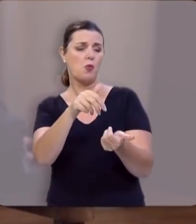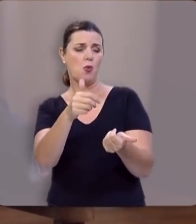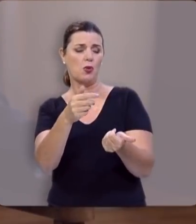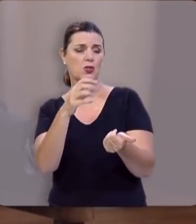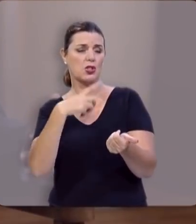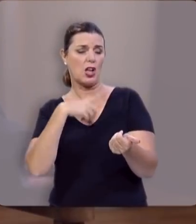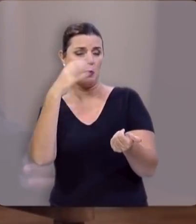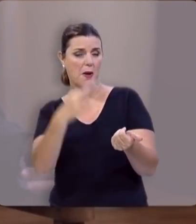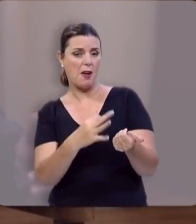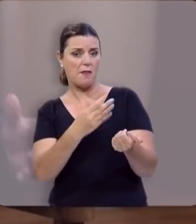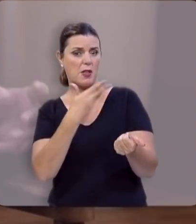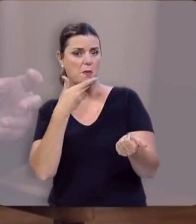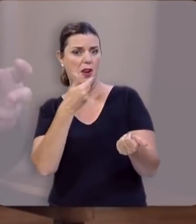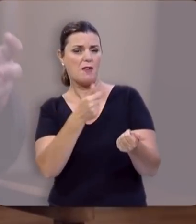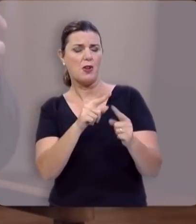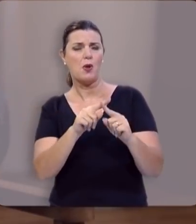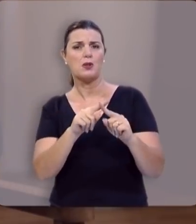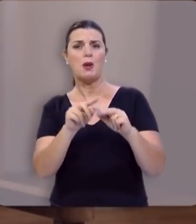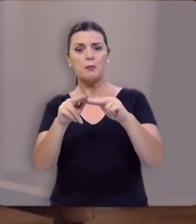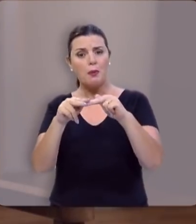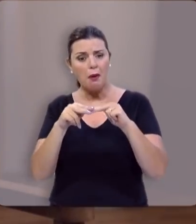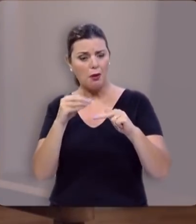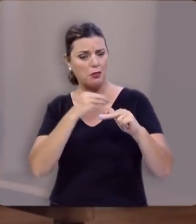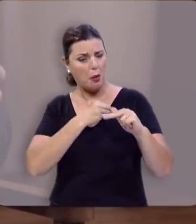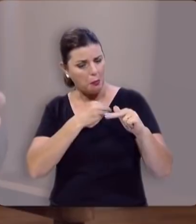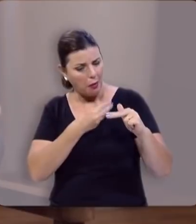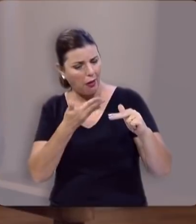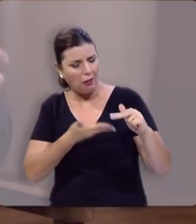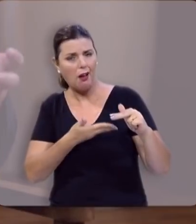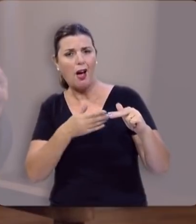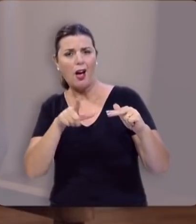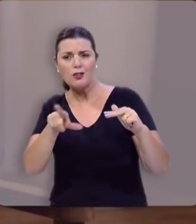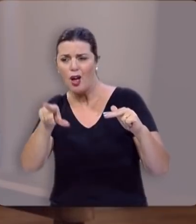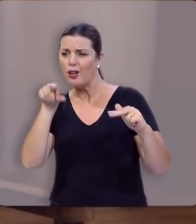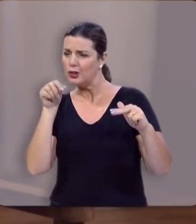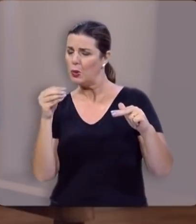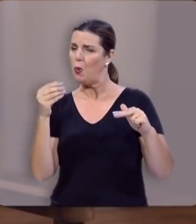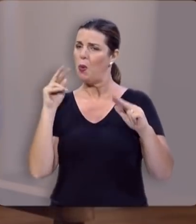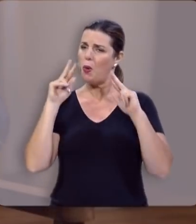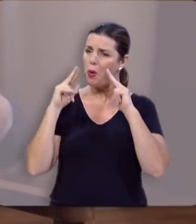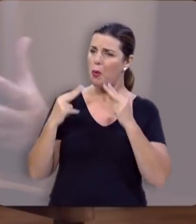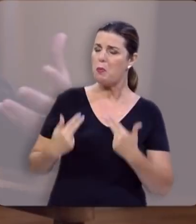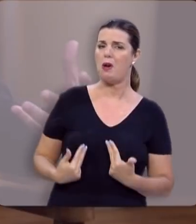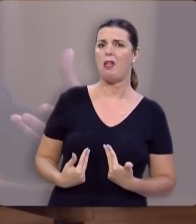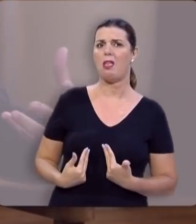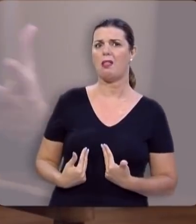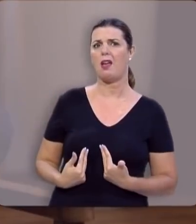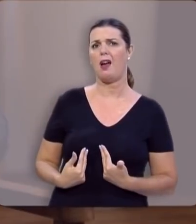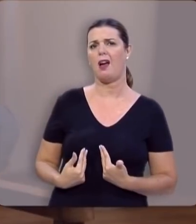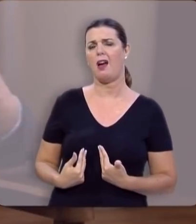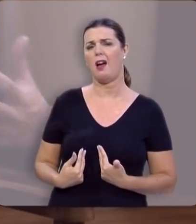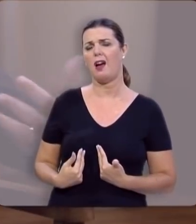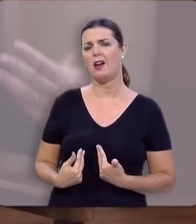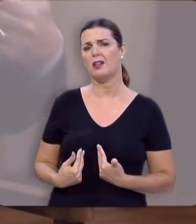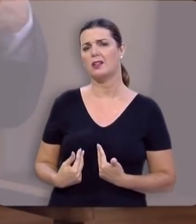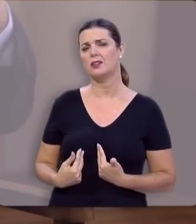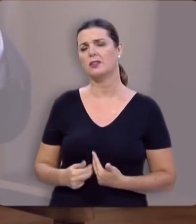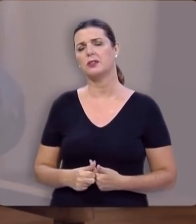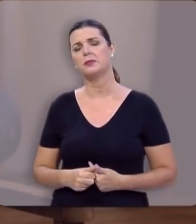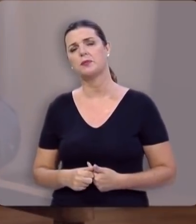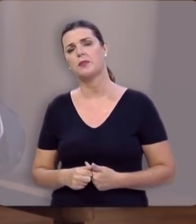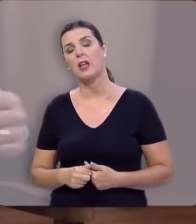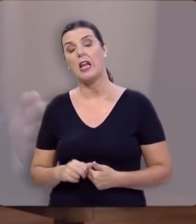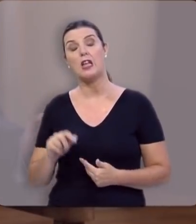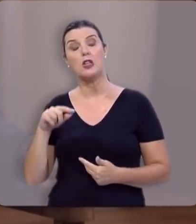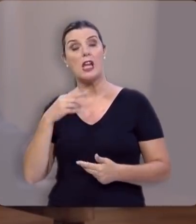forma perfeita e maravilhosa, mas por conta da opção da humanidade pela autonomia, quando o que nós chamamos de pecado entra